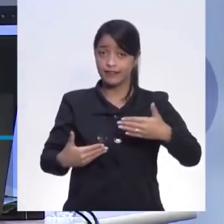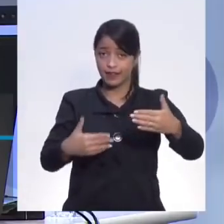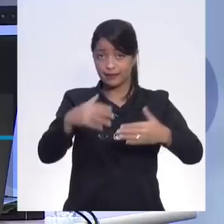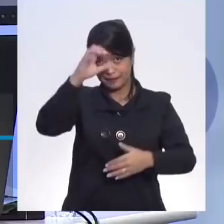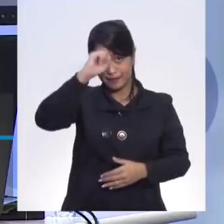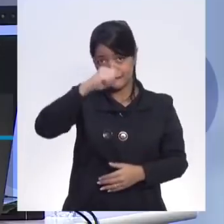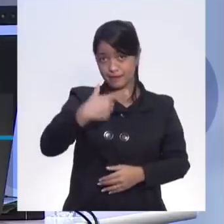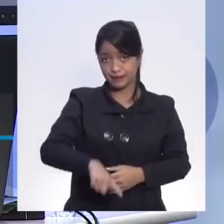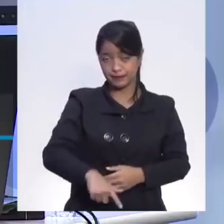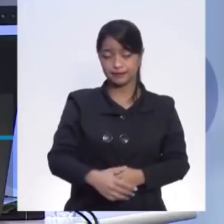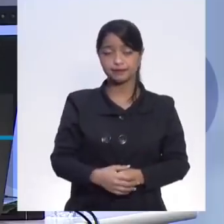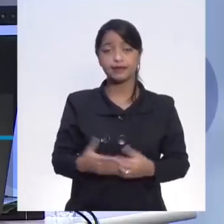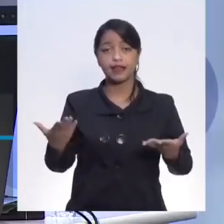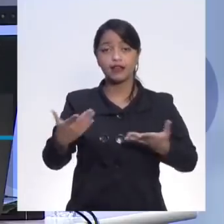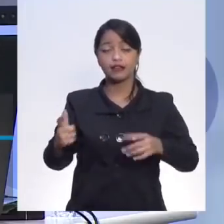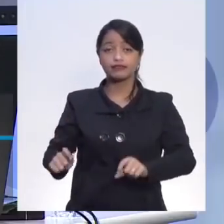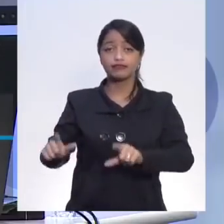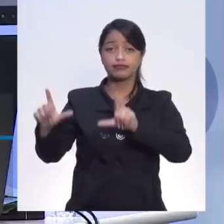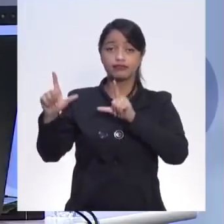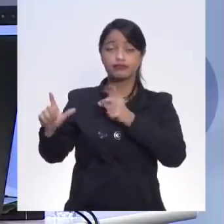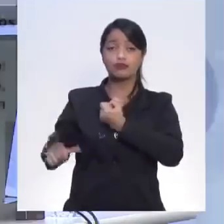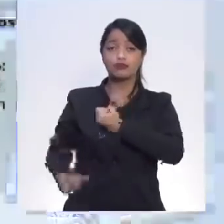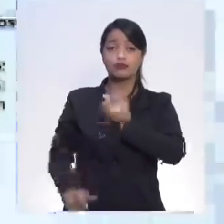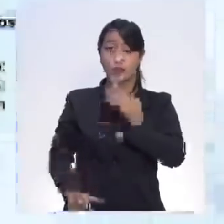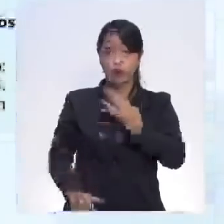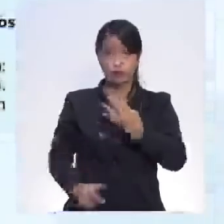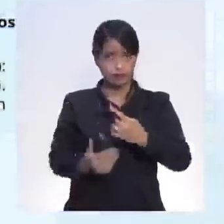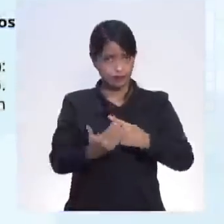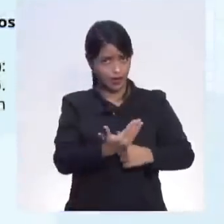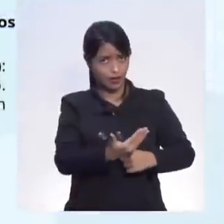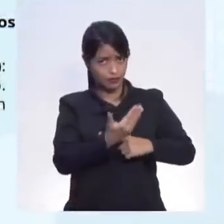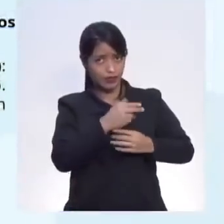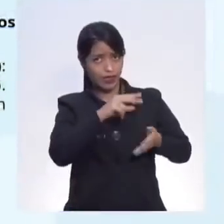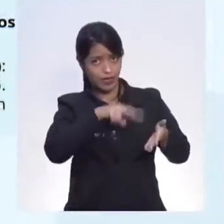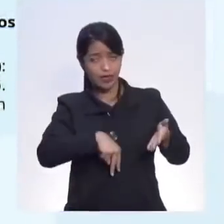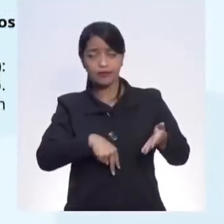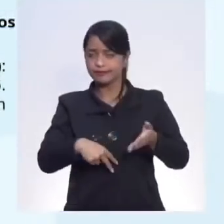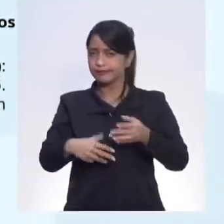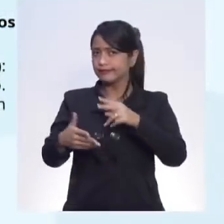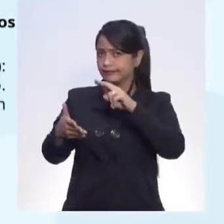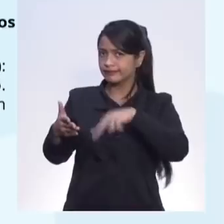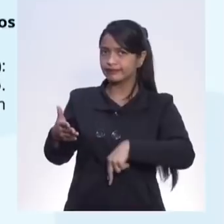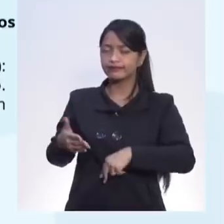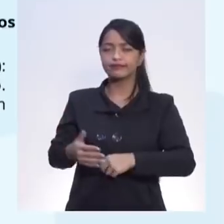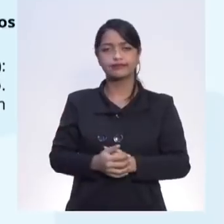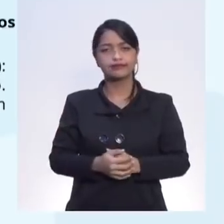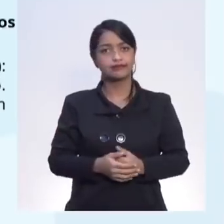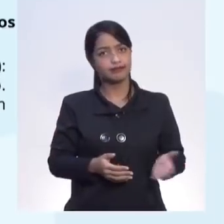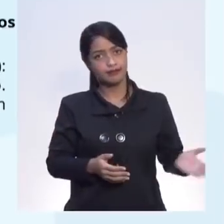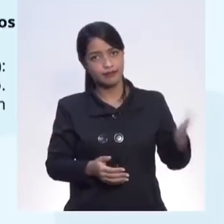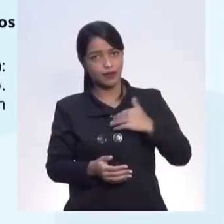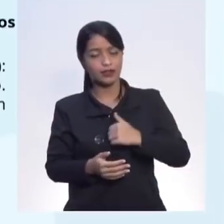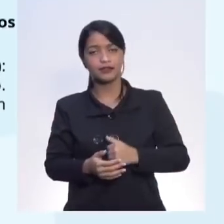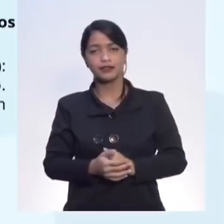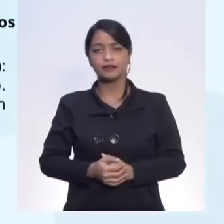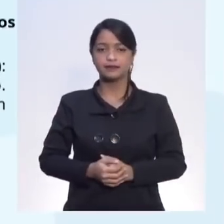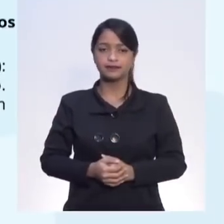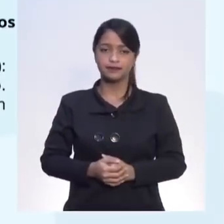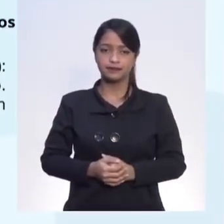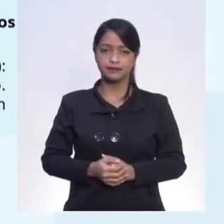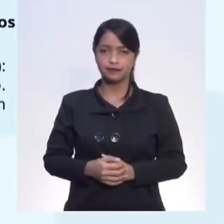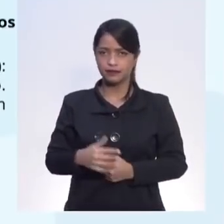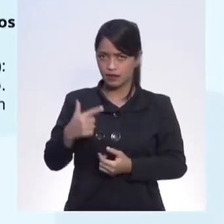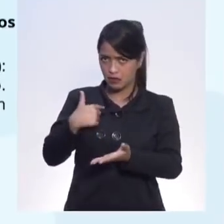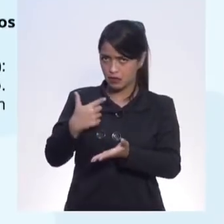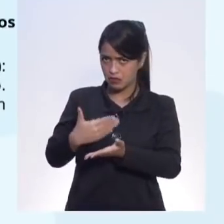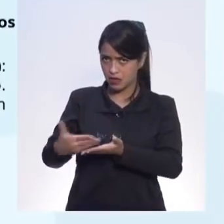continuar aí. Cena 4. Andréia, você me ajuda? Vamos lá. Então, vamos lá. Eu começo? Bora lá, Andréia. A gente começo? não pode mudar Eu o começo? bordão. Eu começo?